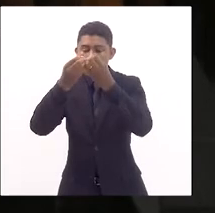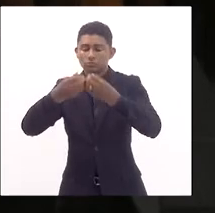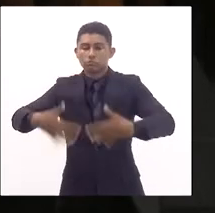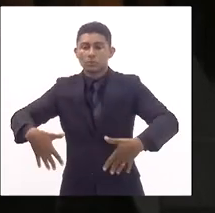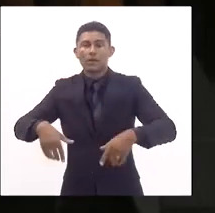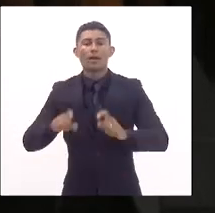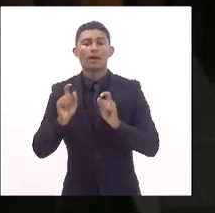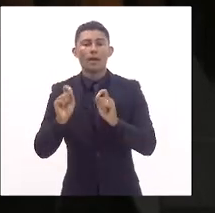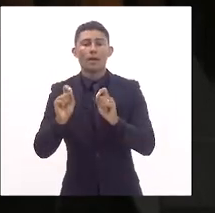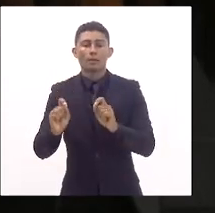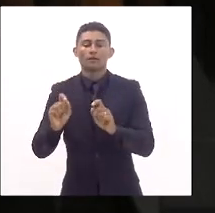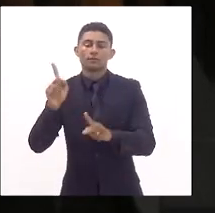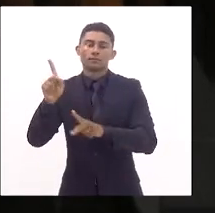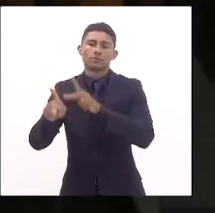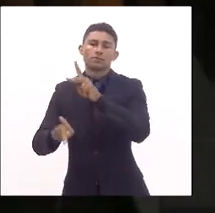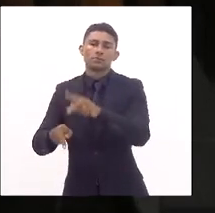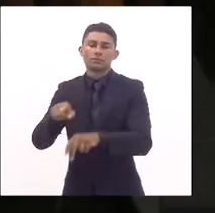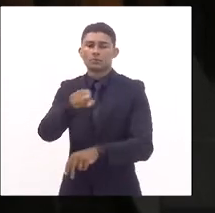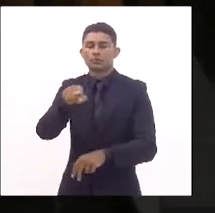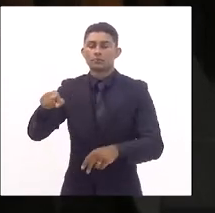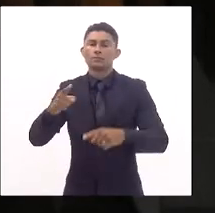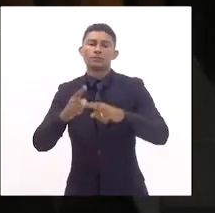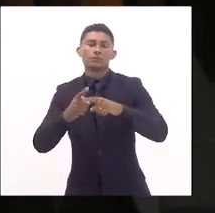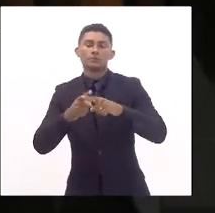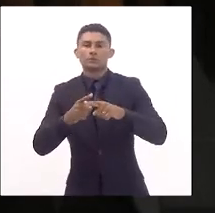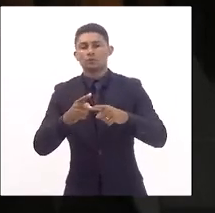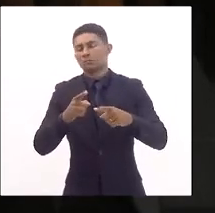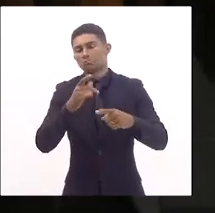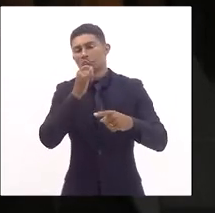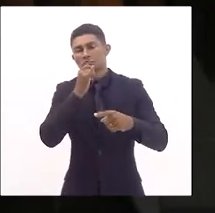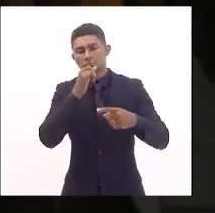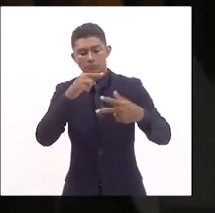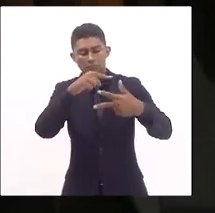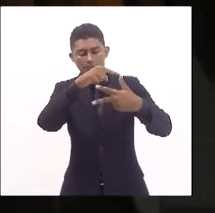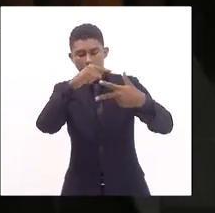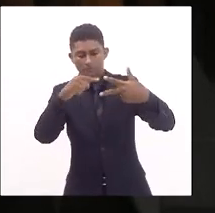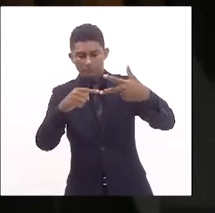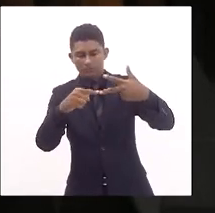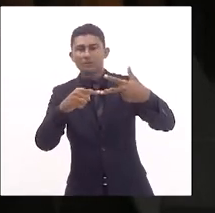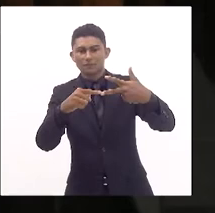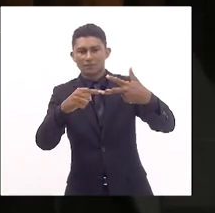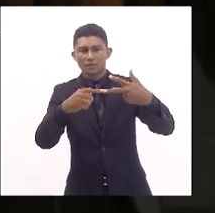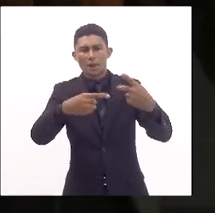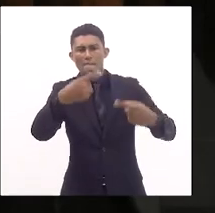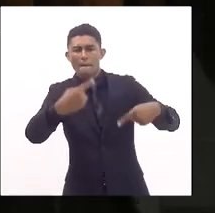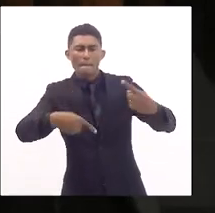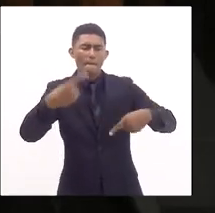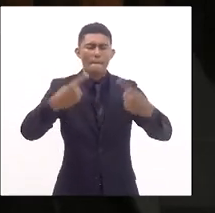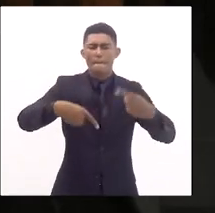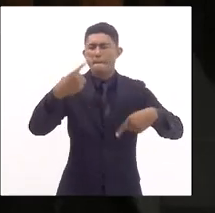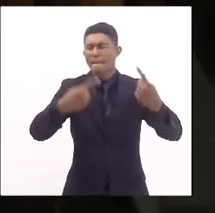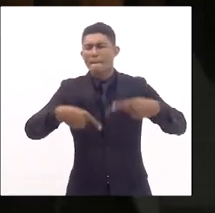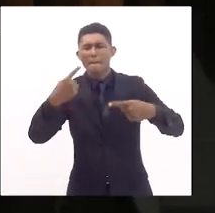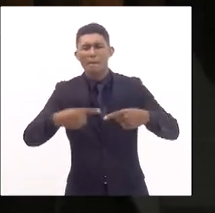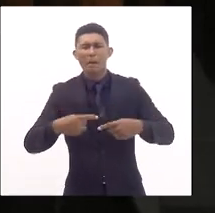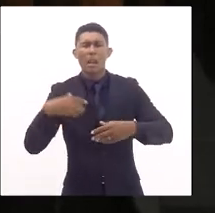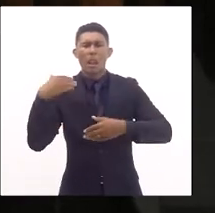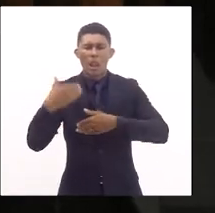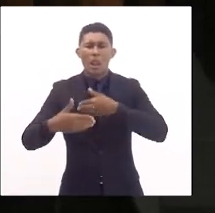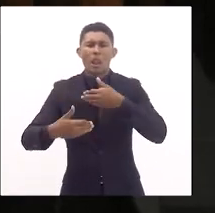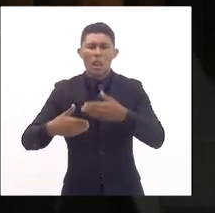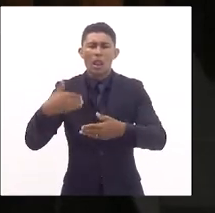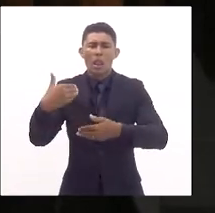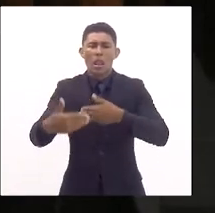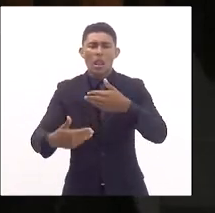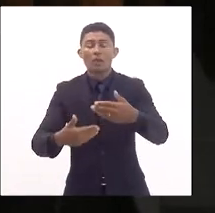população que quando dois poderes começam a brigar sucessivamente E aí